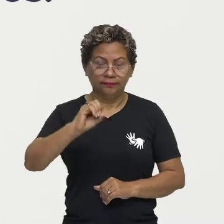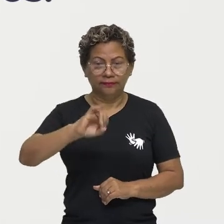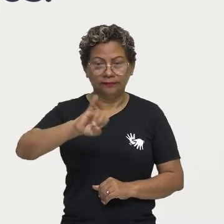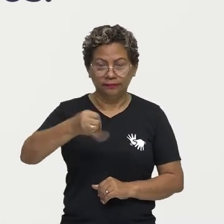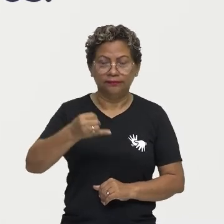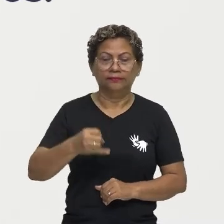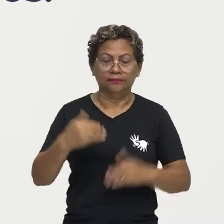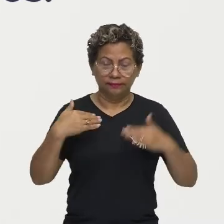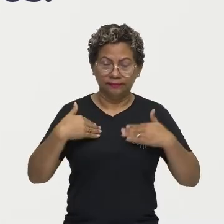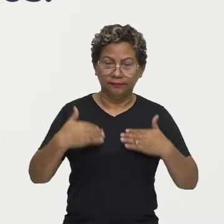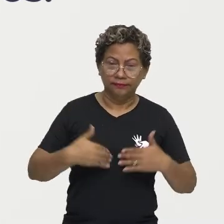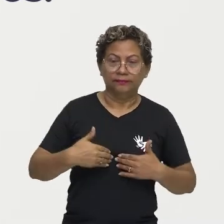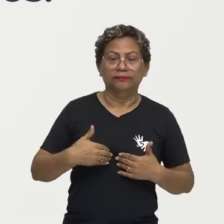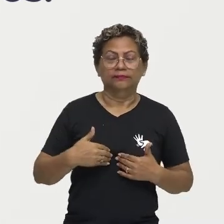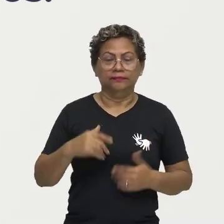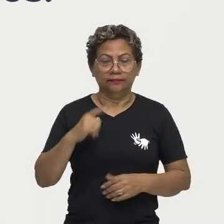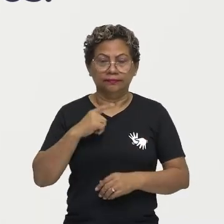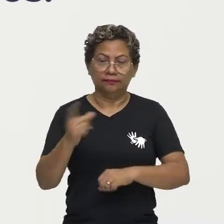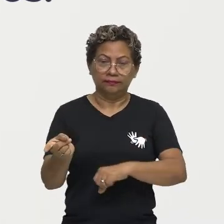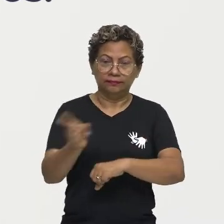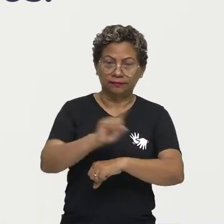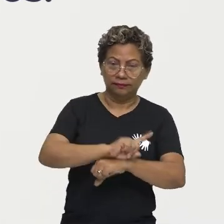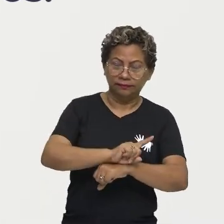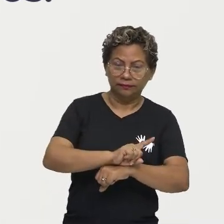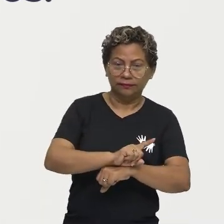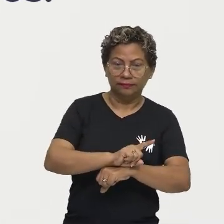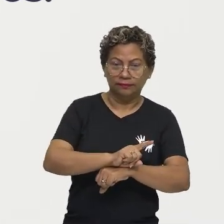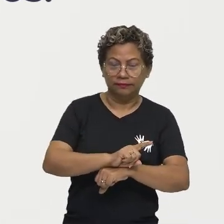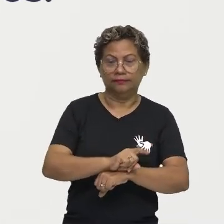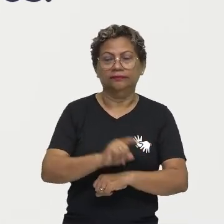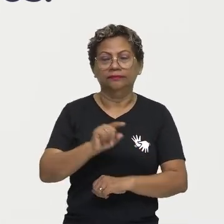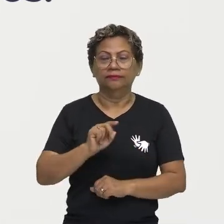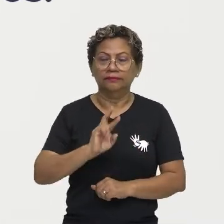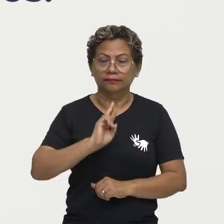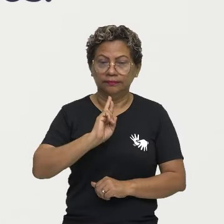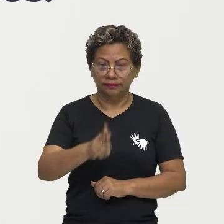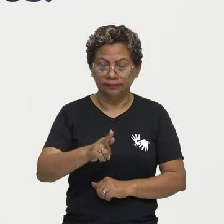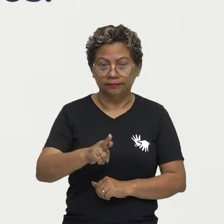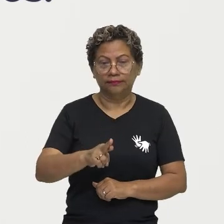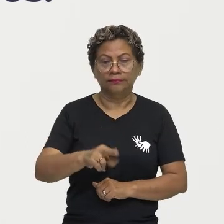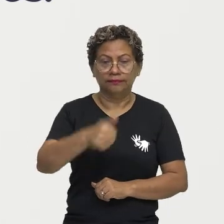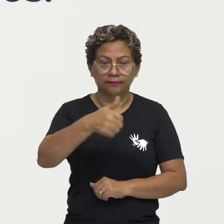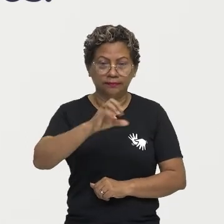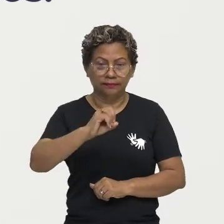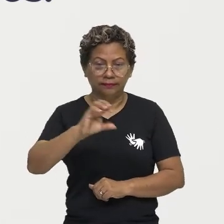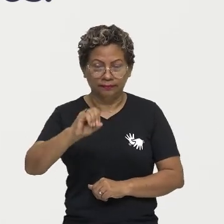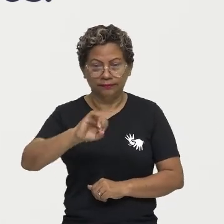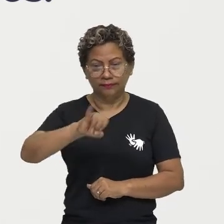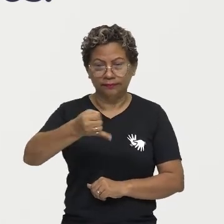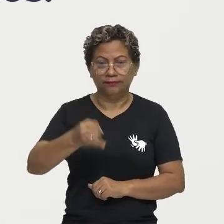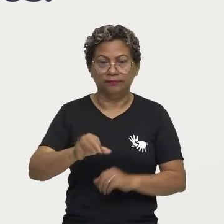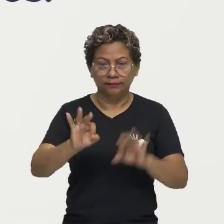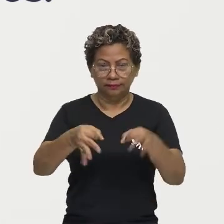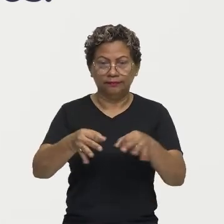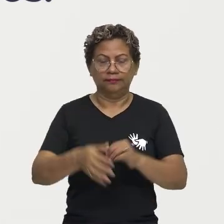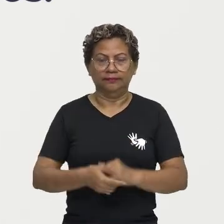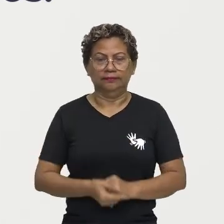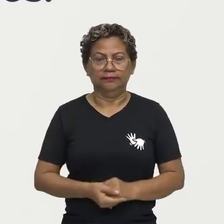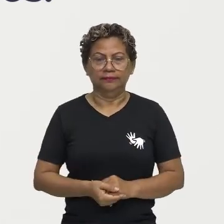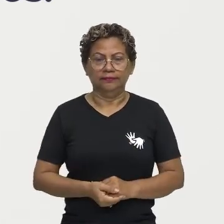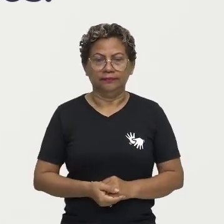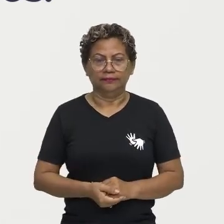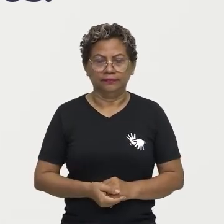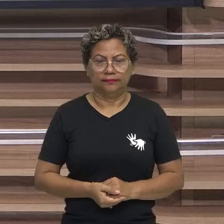tem velocidade de 2 metros por segundo, a energia cinética vale 100 joules, tá certo? Agora a gente tem